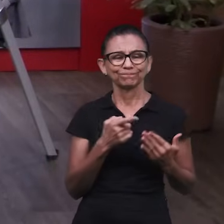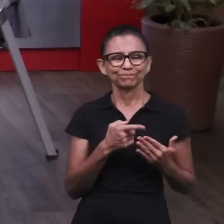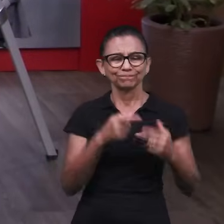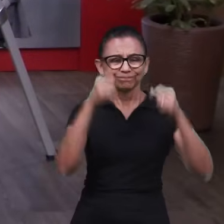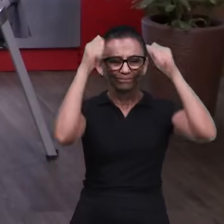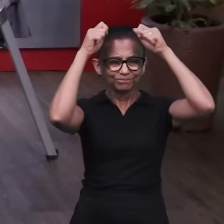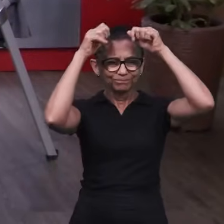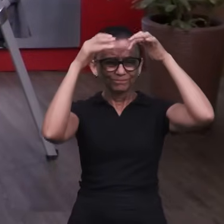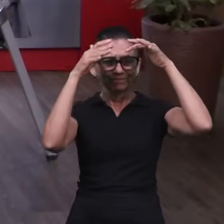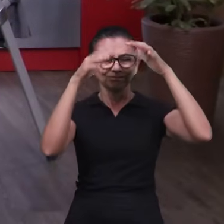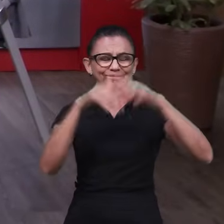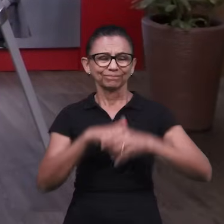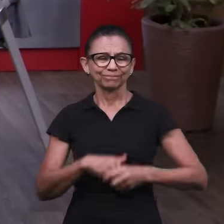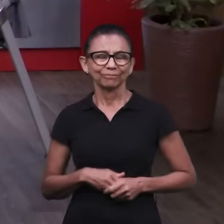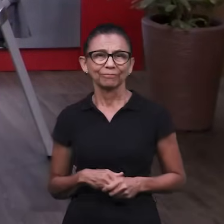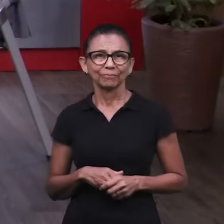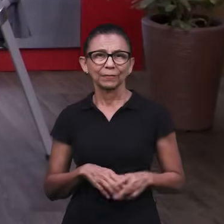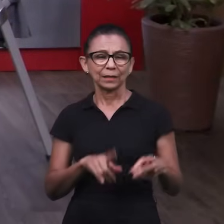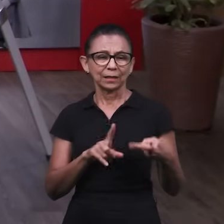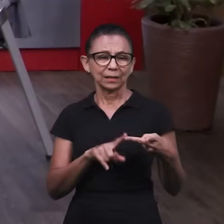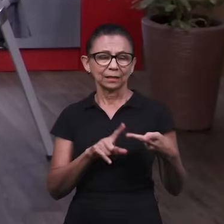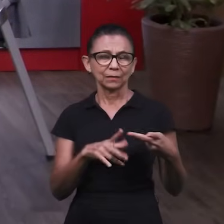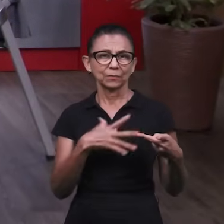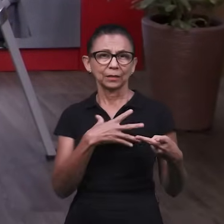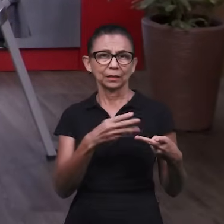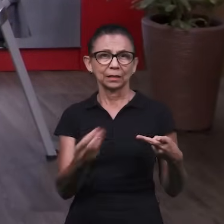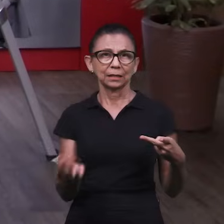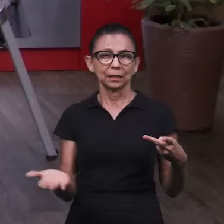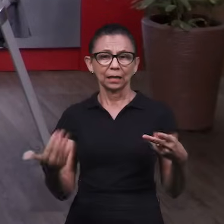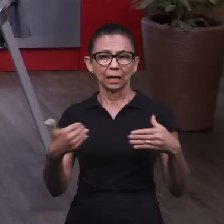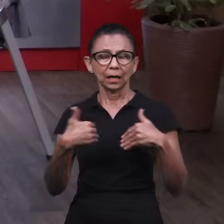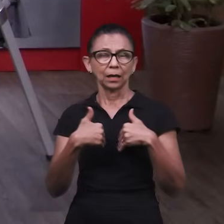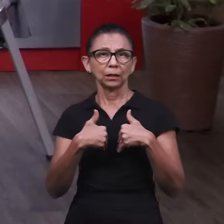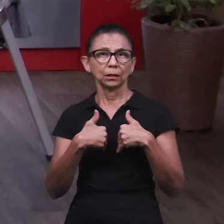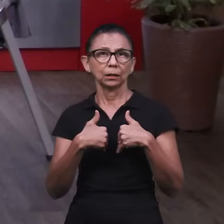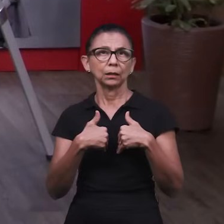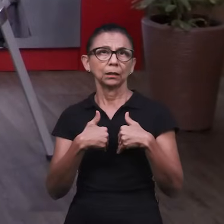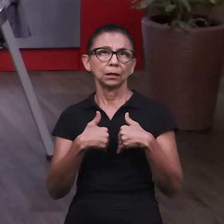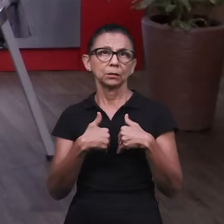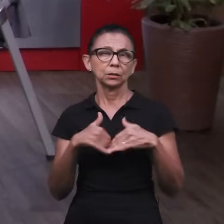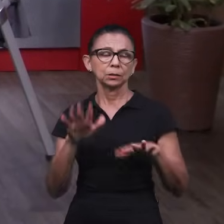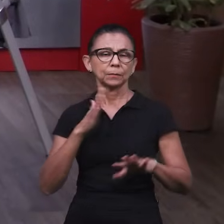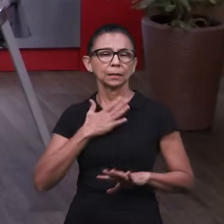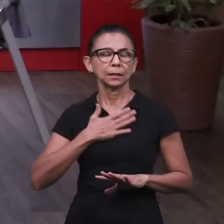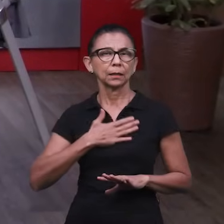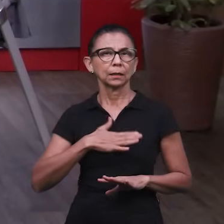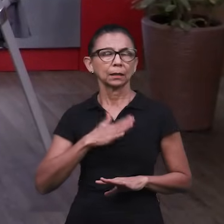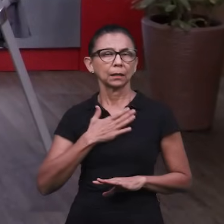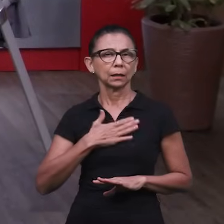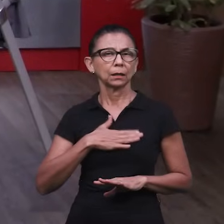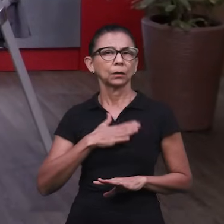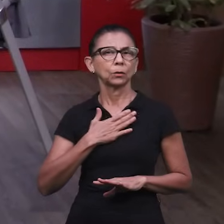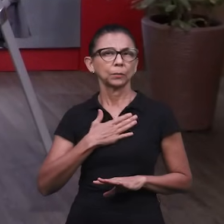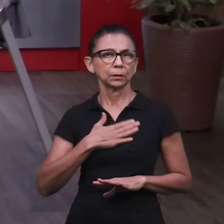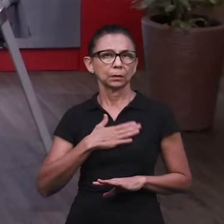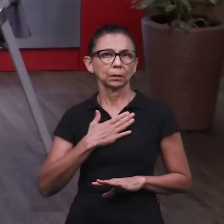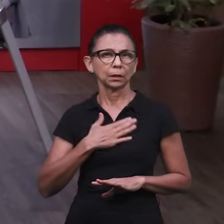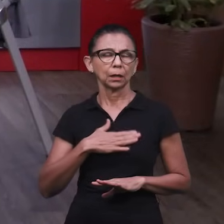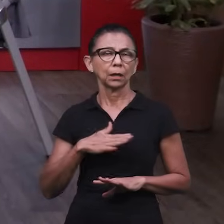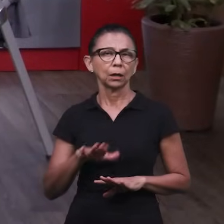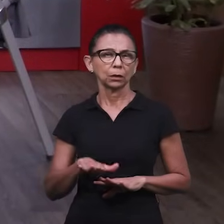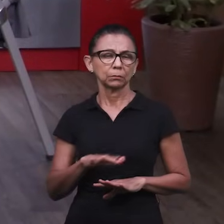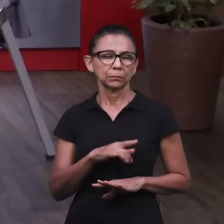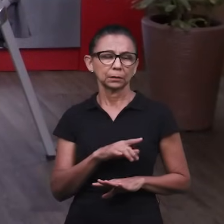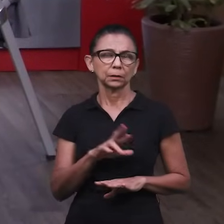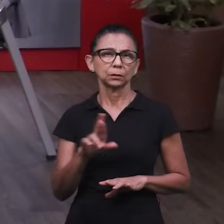mais velho também, ele é autista, né, TDAH, mas o perfil dele é mais tranquilo, ele é mais tranquilo, a personalidade dele é